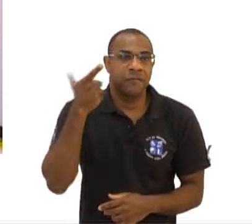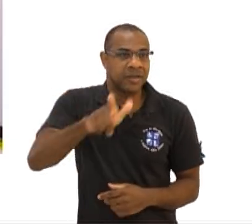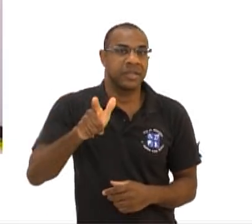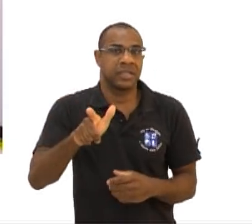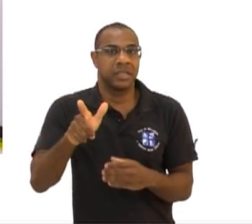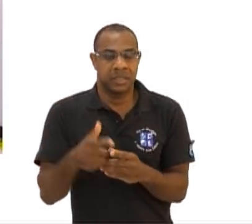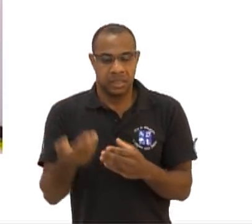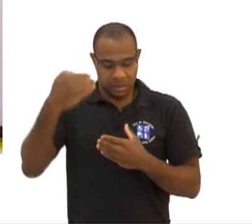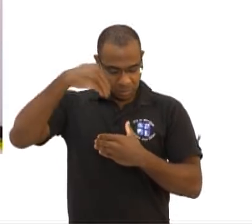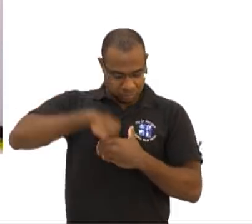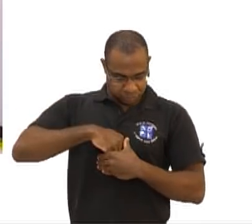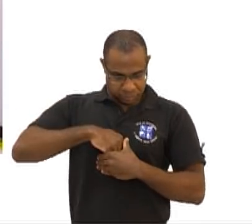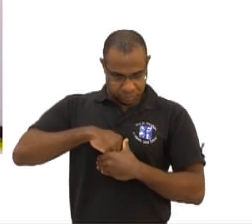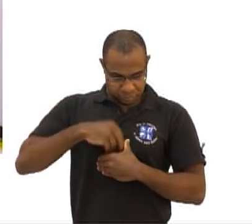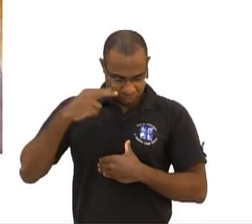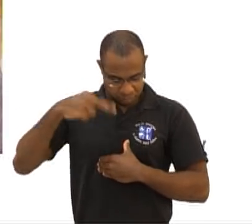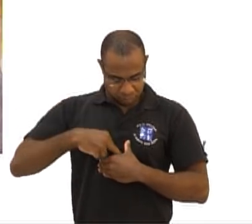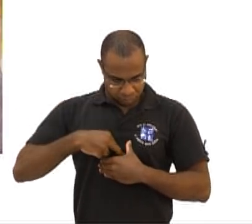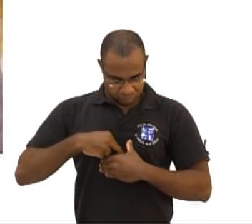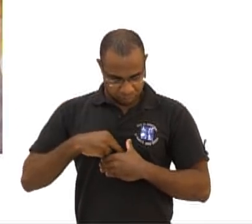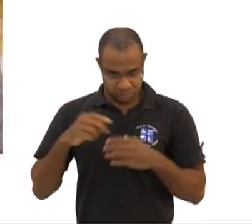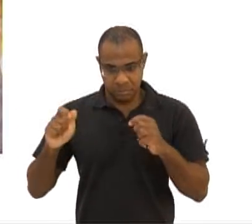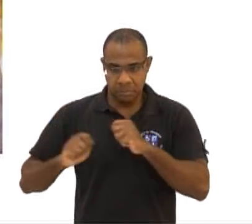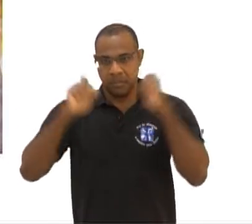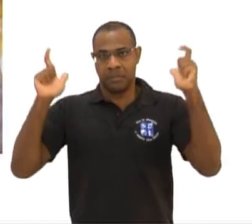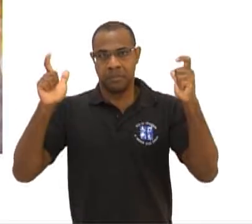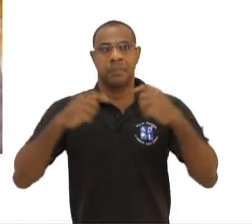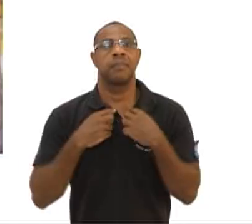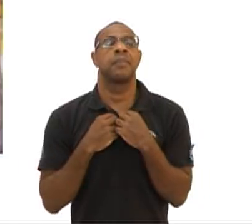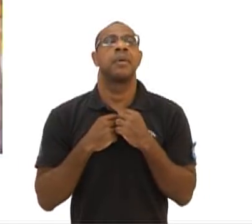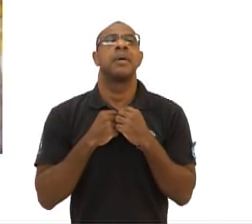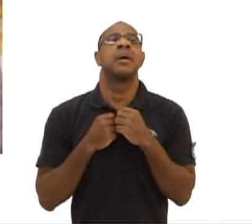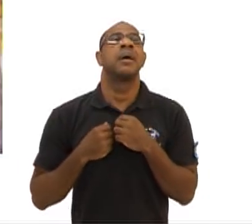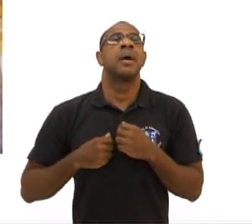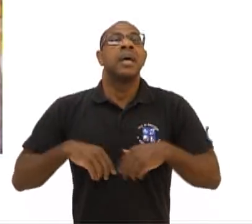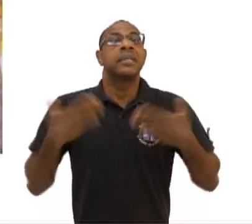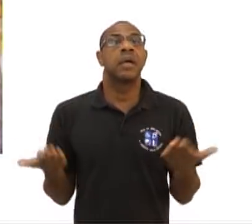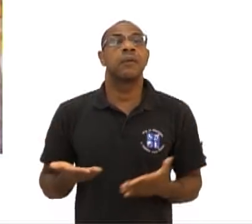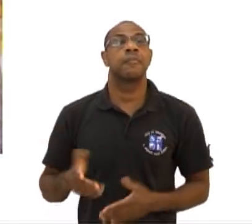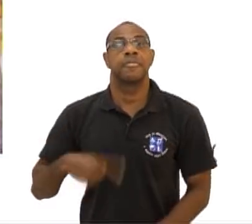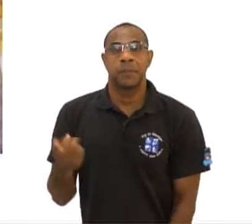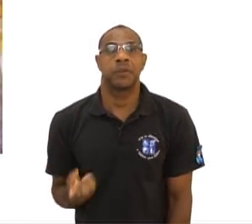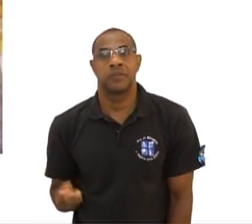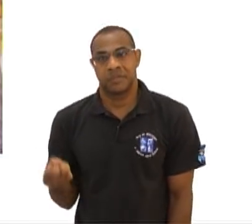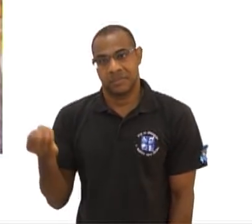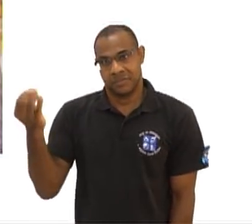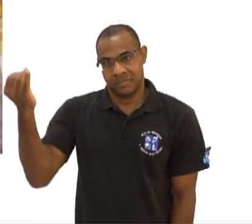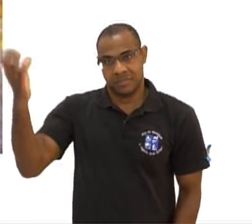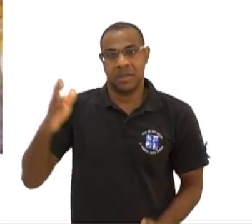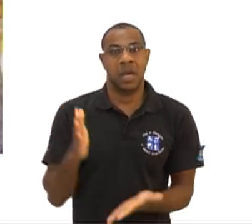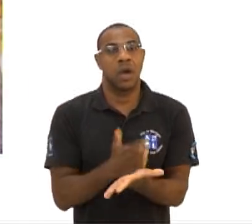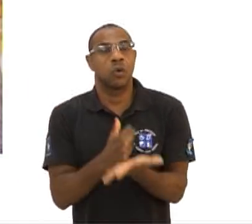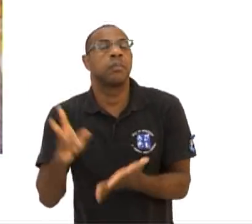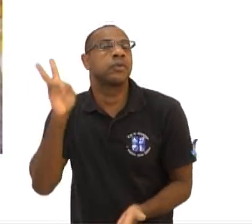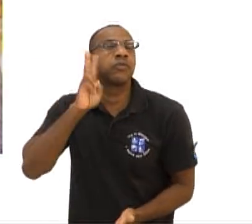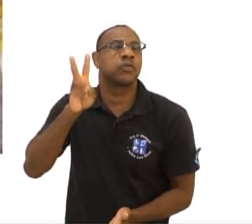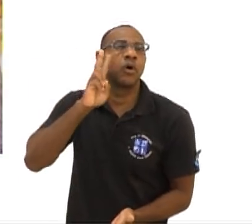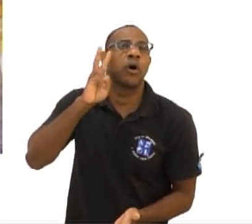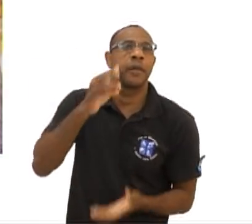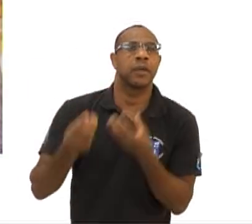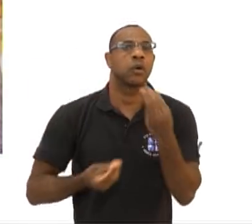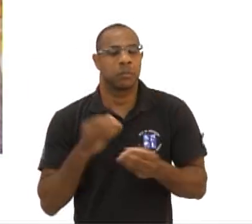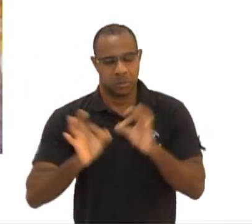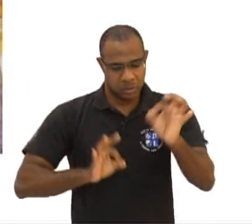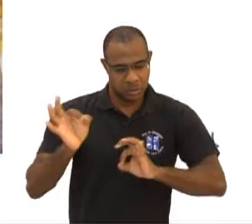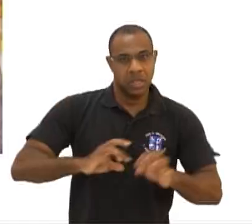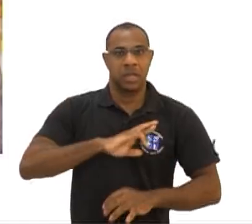dentro, desperta. Namastê. Muito bem, depois de fazermos essa viagem em algumas histórias de algumas